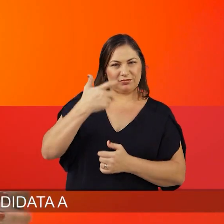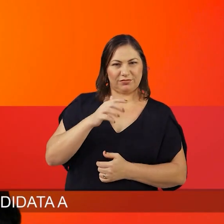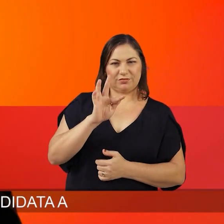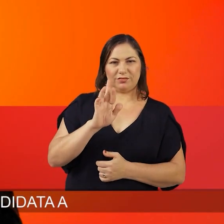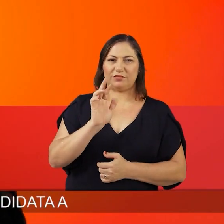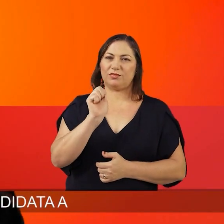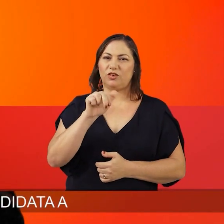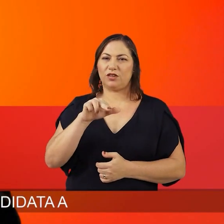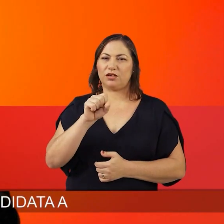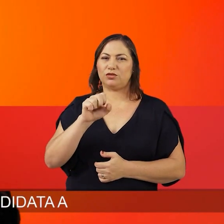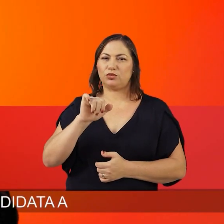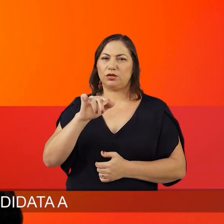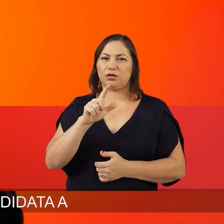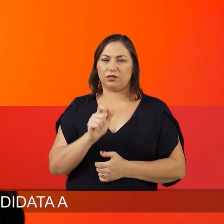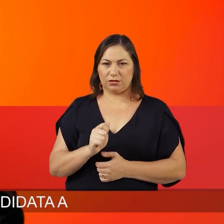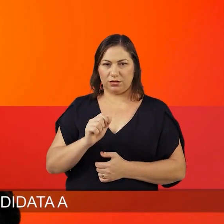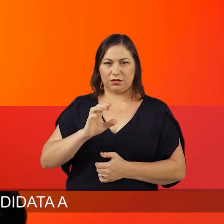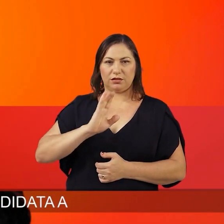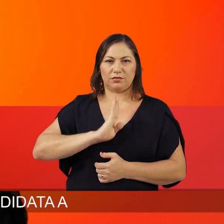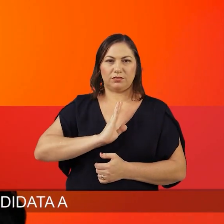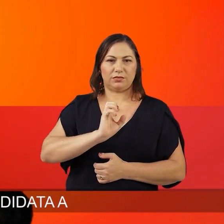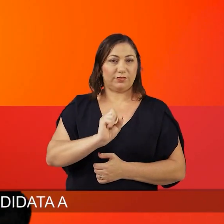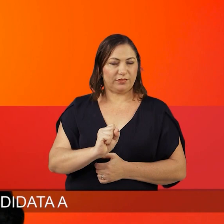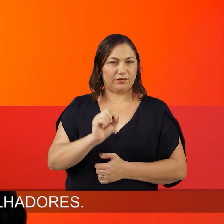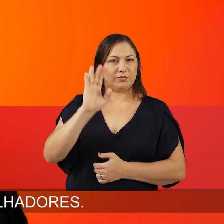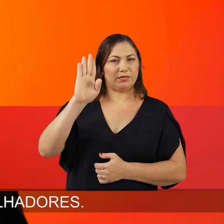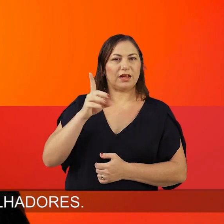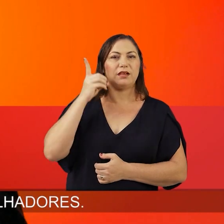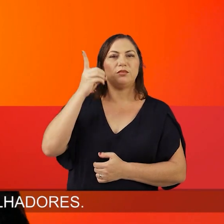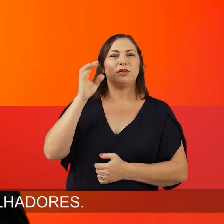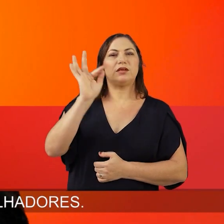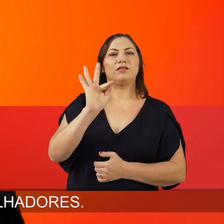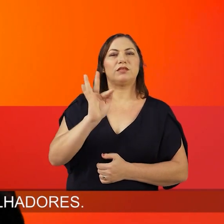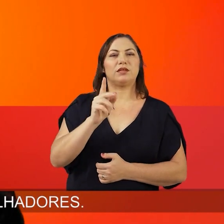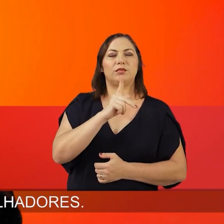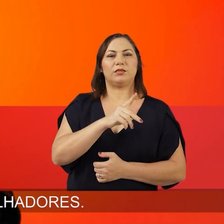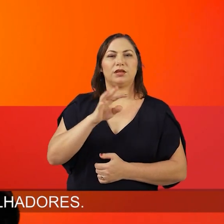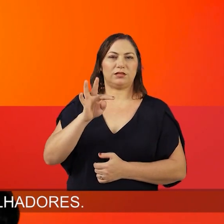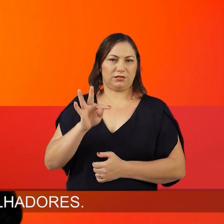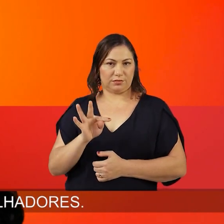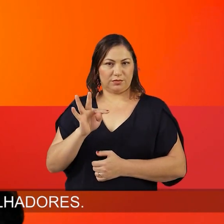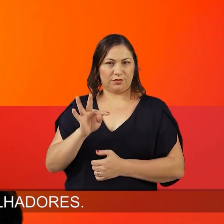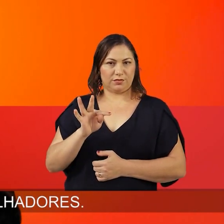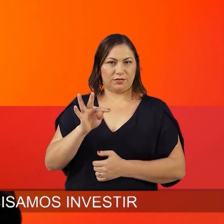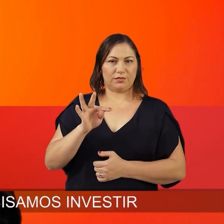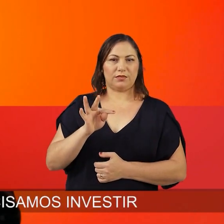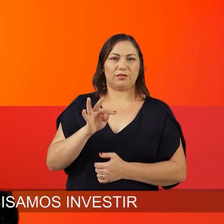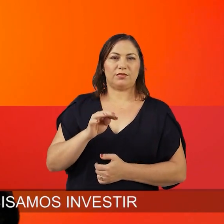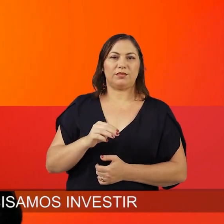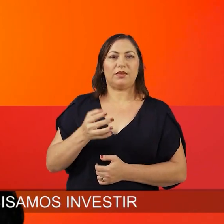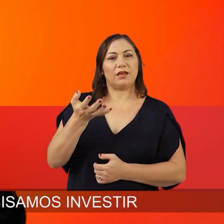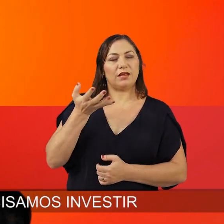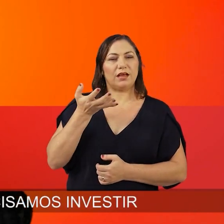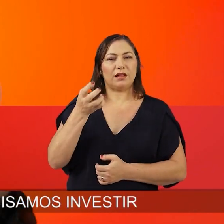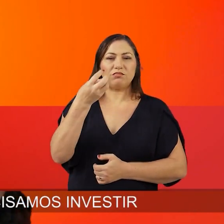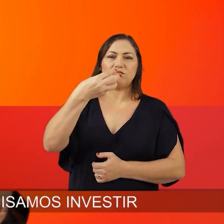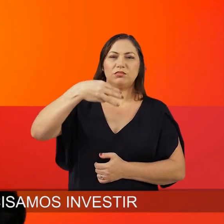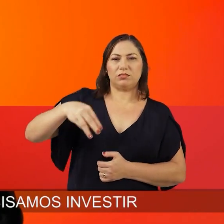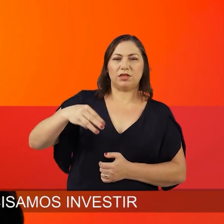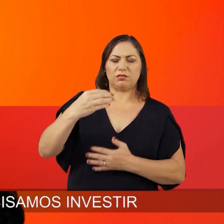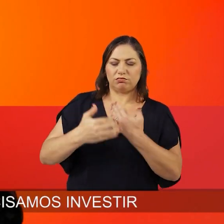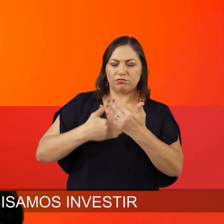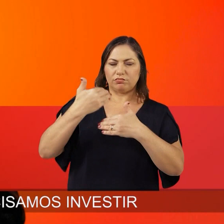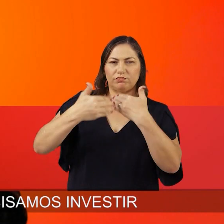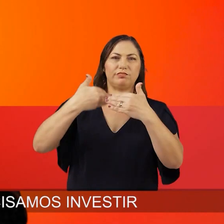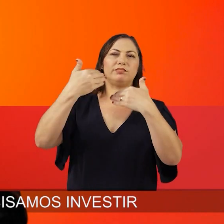Olá, amigos. Sou Françoíla de Balsas, candidata a deputada federal pelo Partido dos Trabalhadores. Queremos um